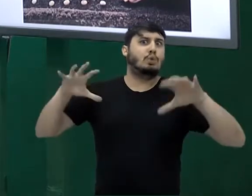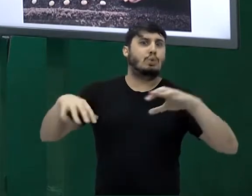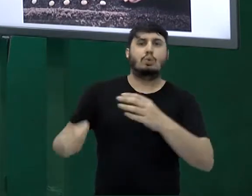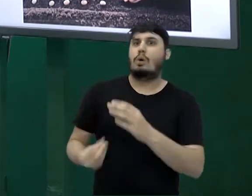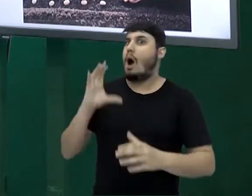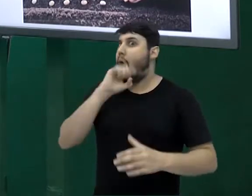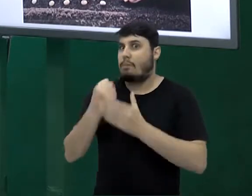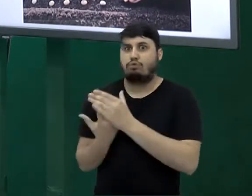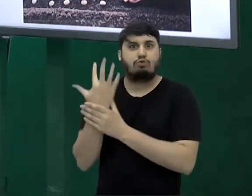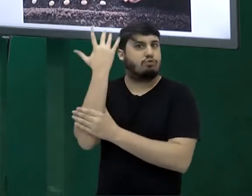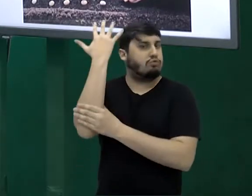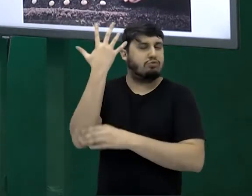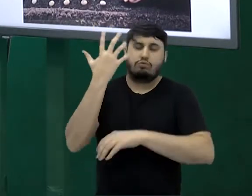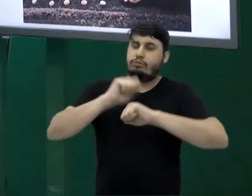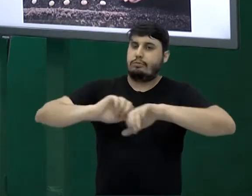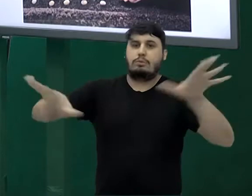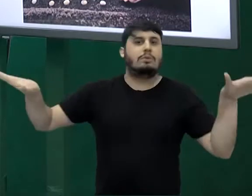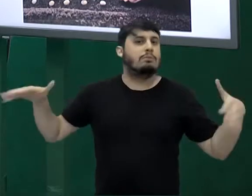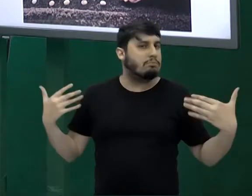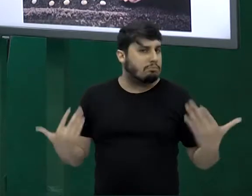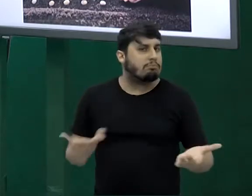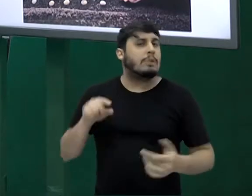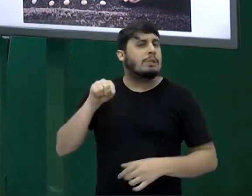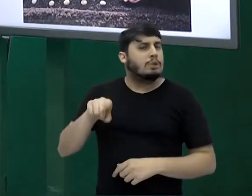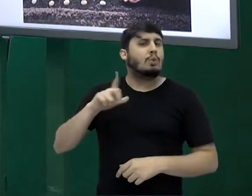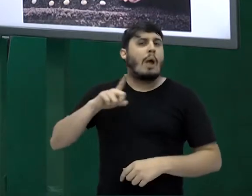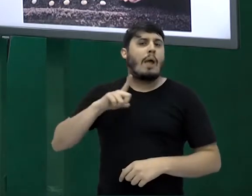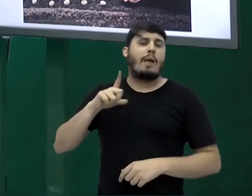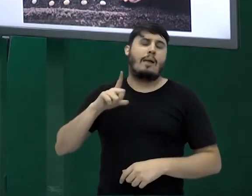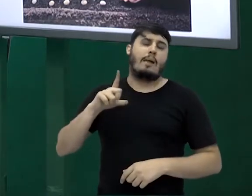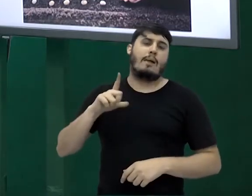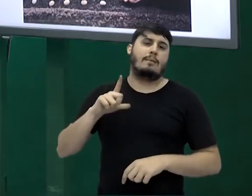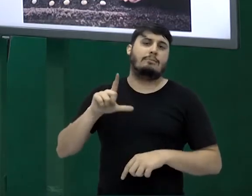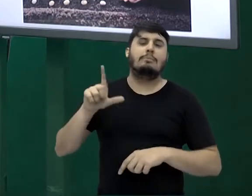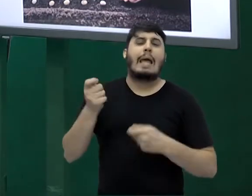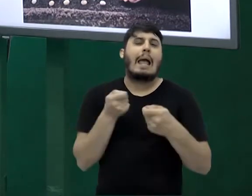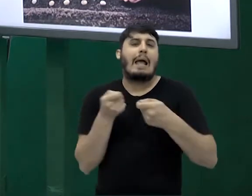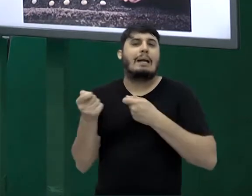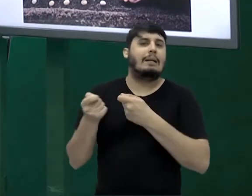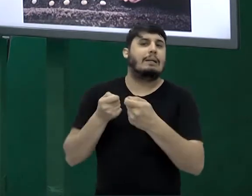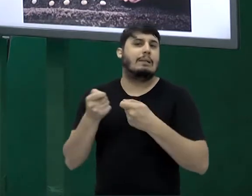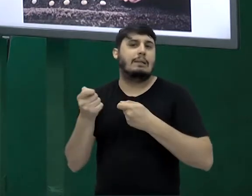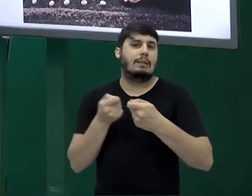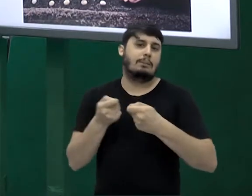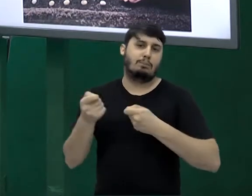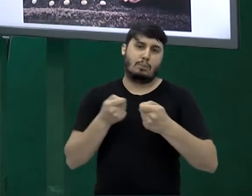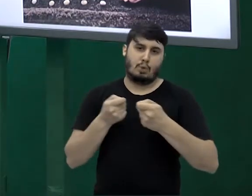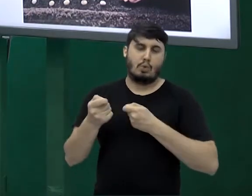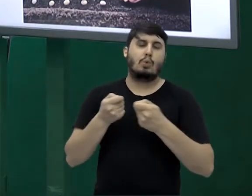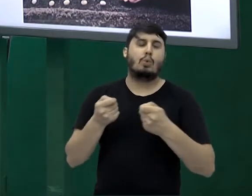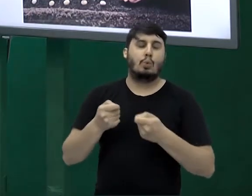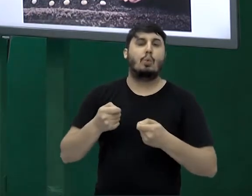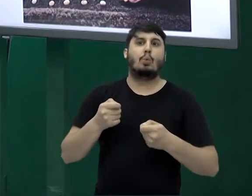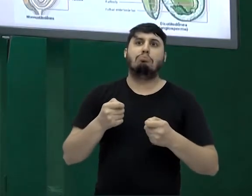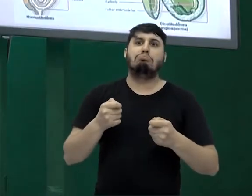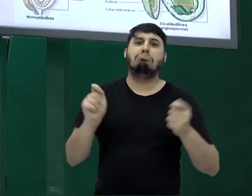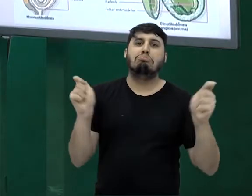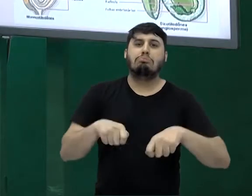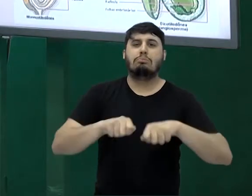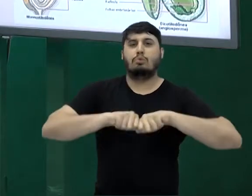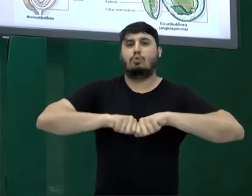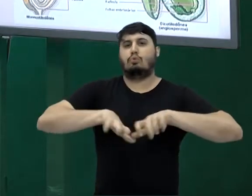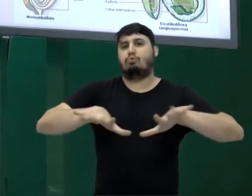grande ponto, né, de inflexão que permitiu que as plantas invadissem, né, e dominassem o ambiente